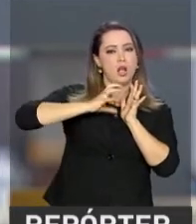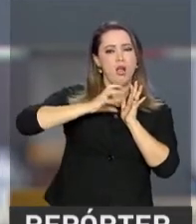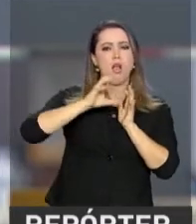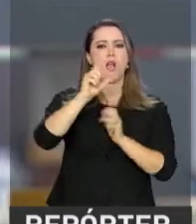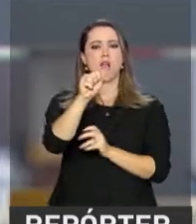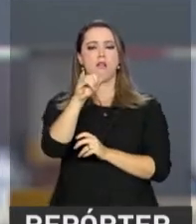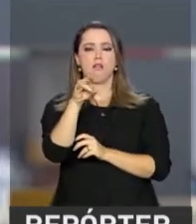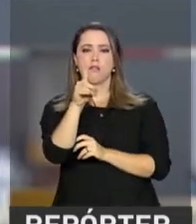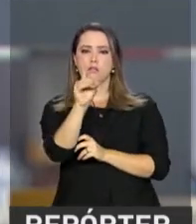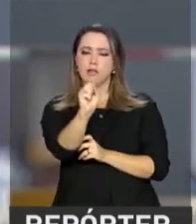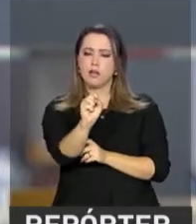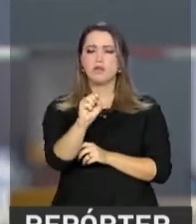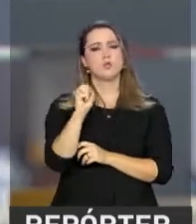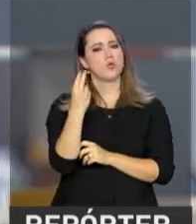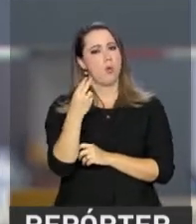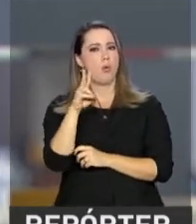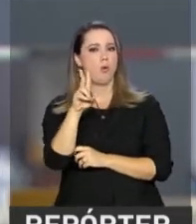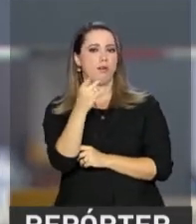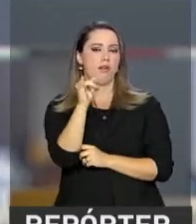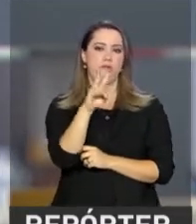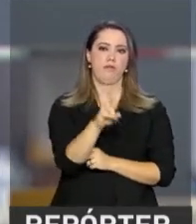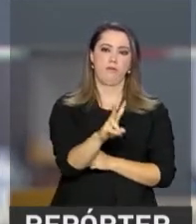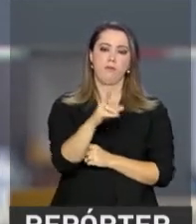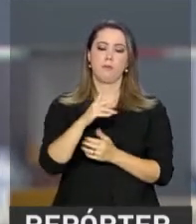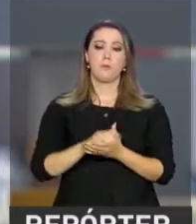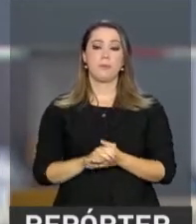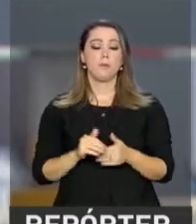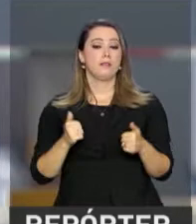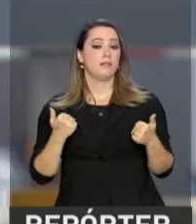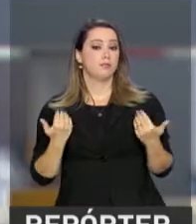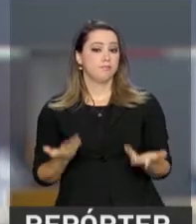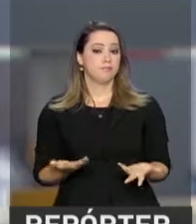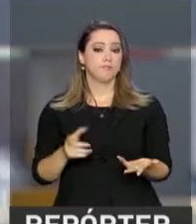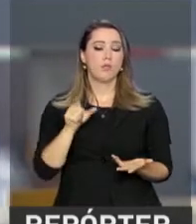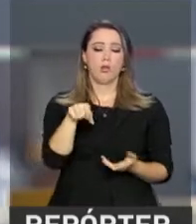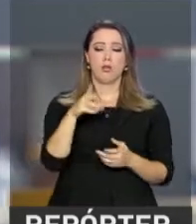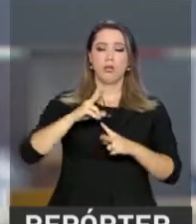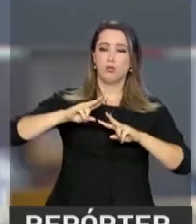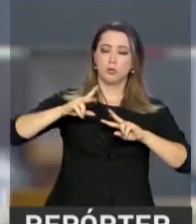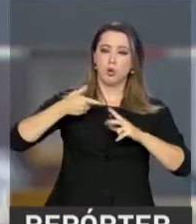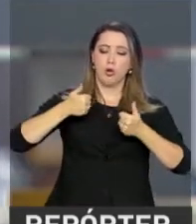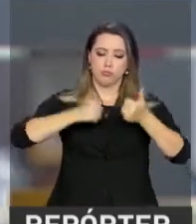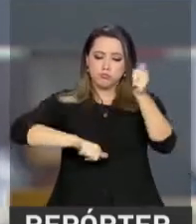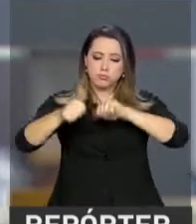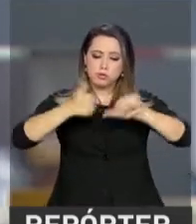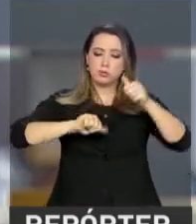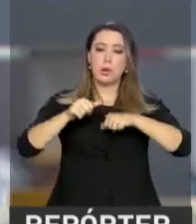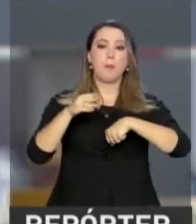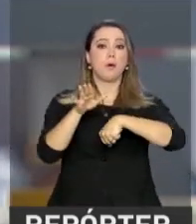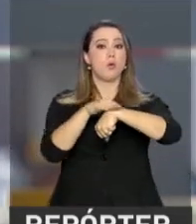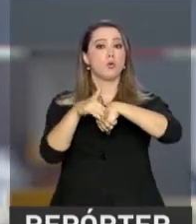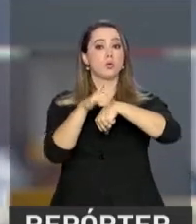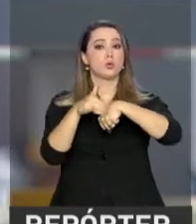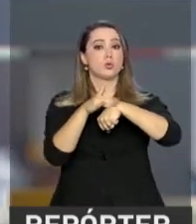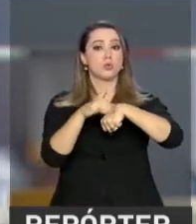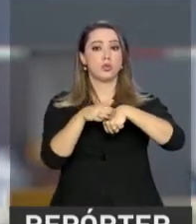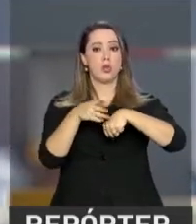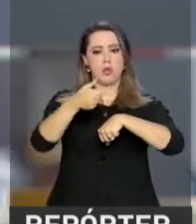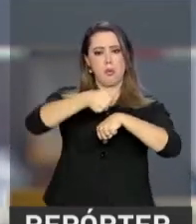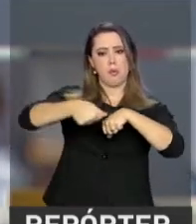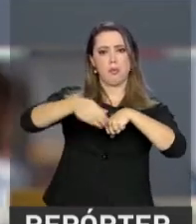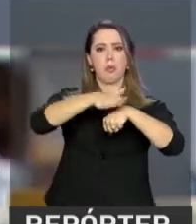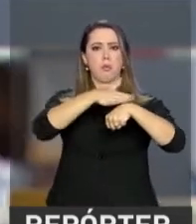do hiv e uma formulação como gel poderá contribuir